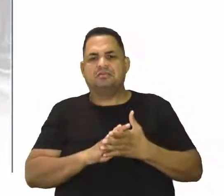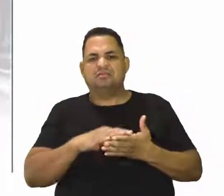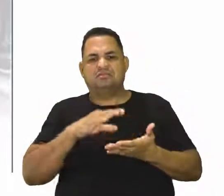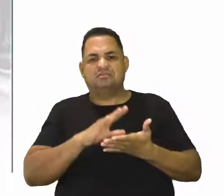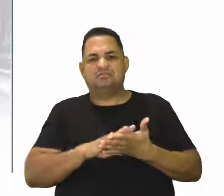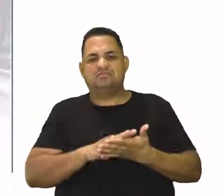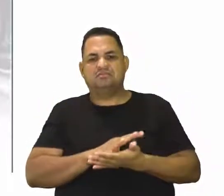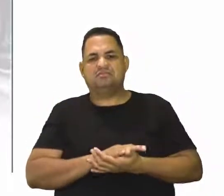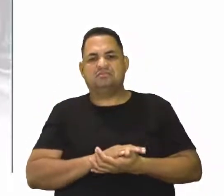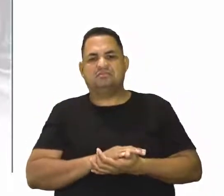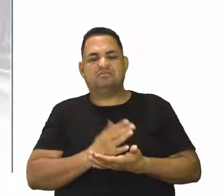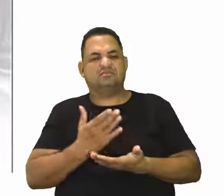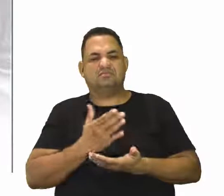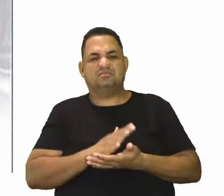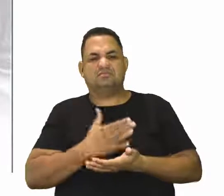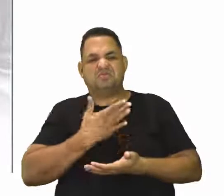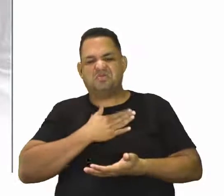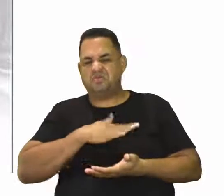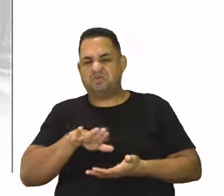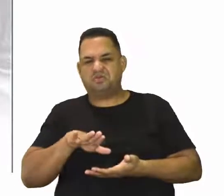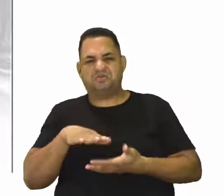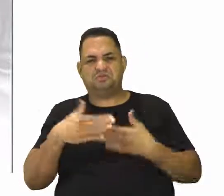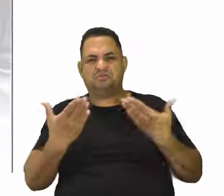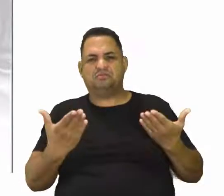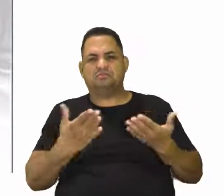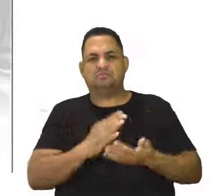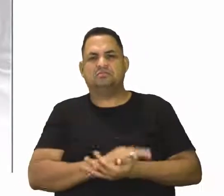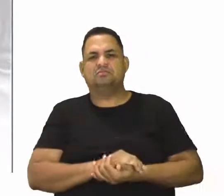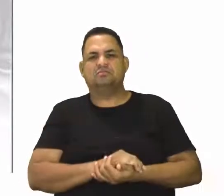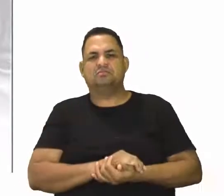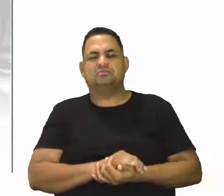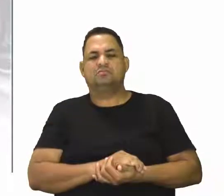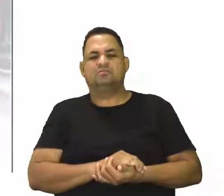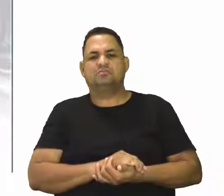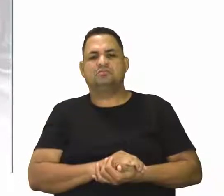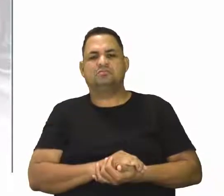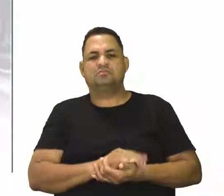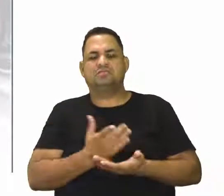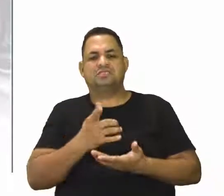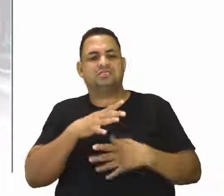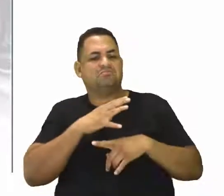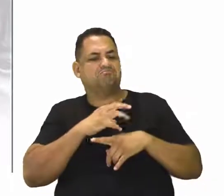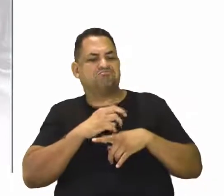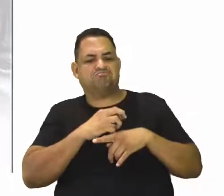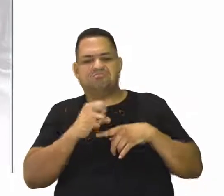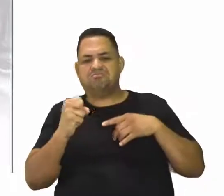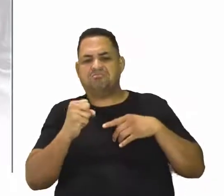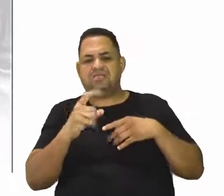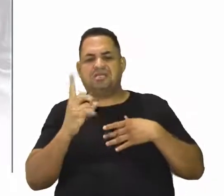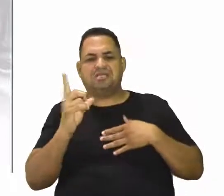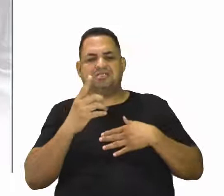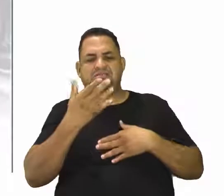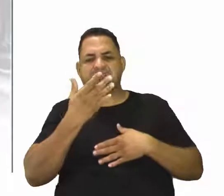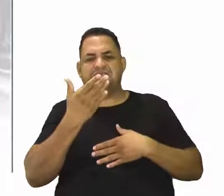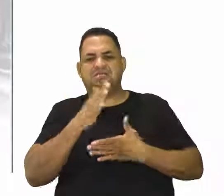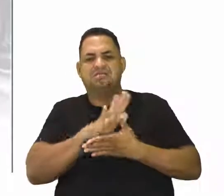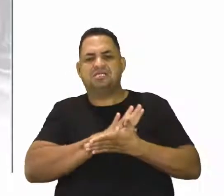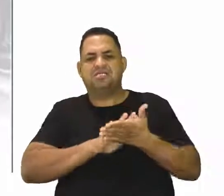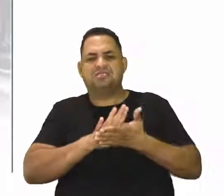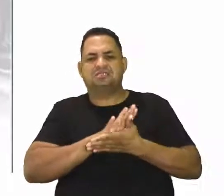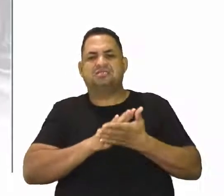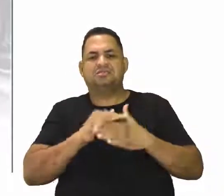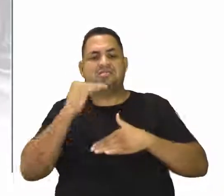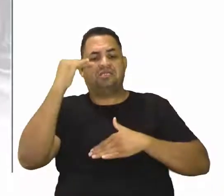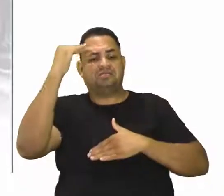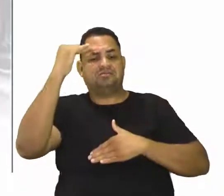nojento é nós eu particulamente acho e eu não ganho nada você também não ganha nada aluno Quem vai ganhar é